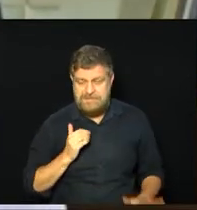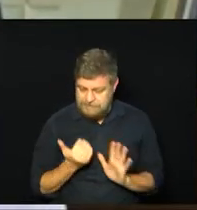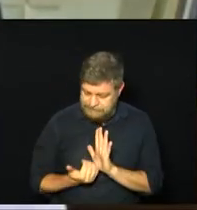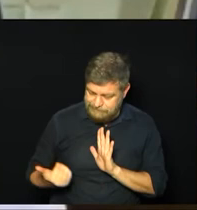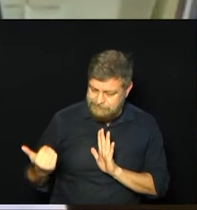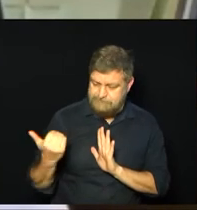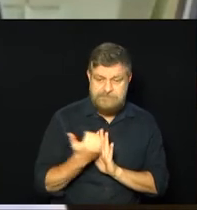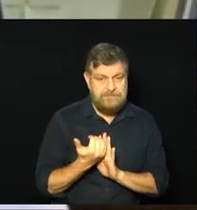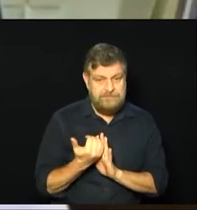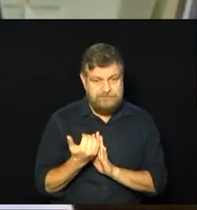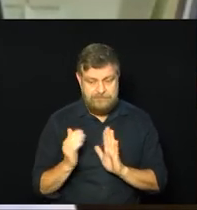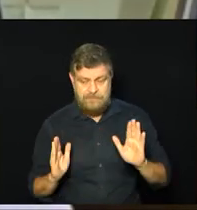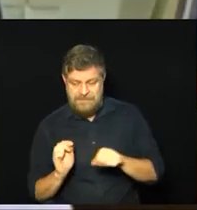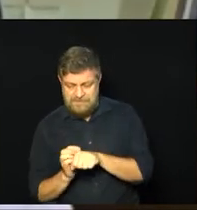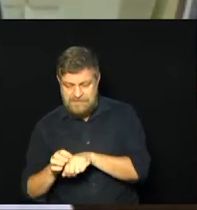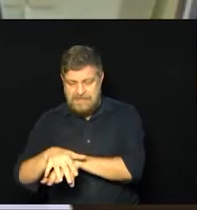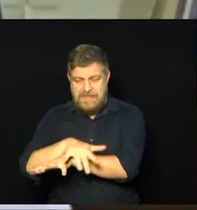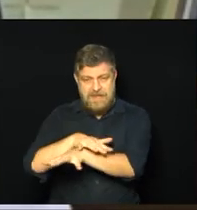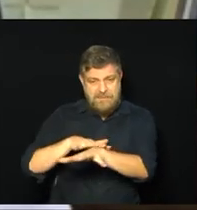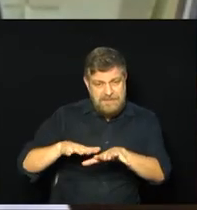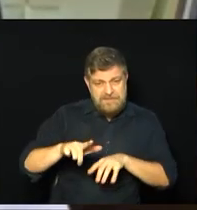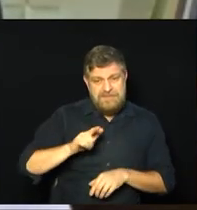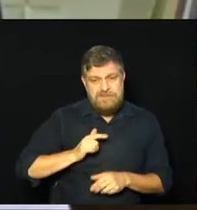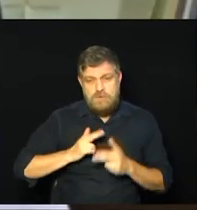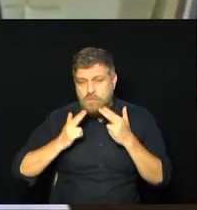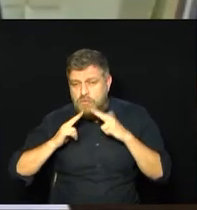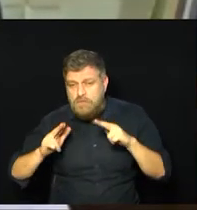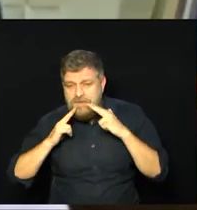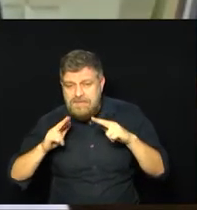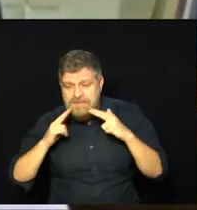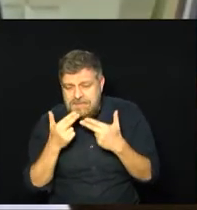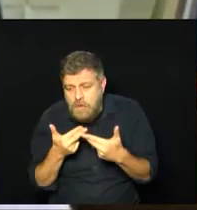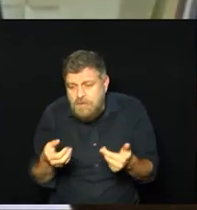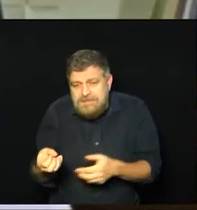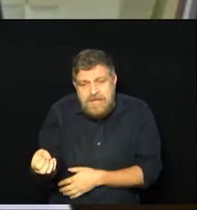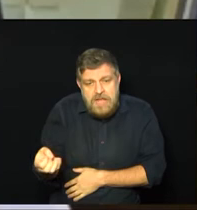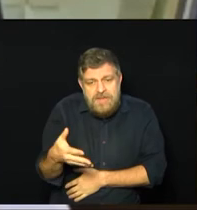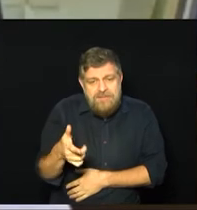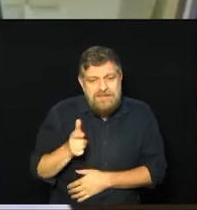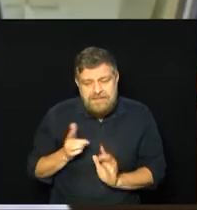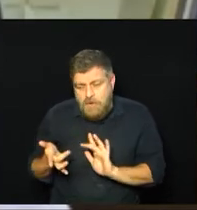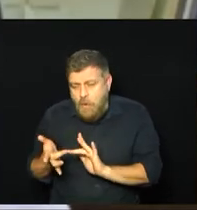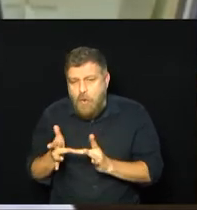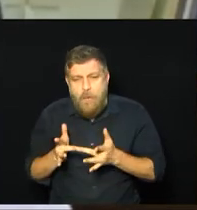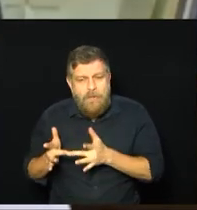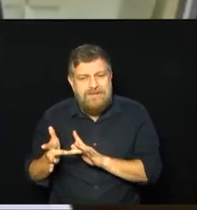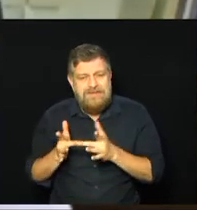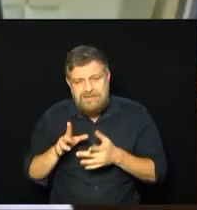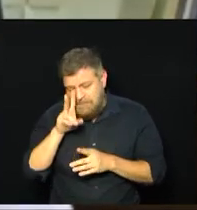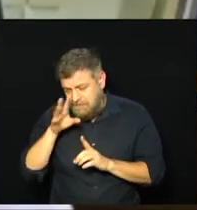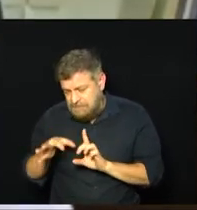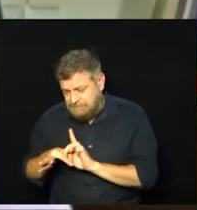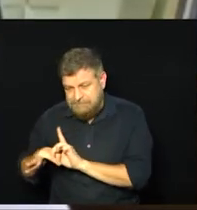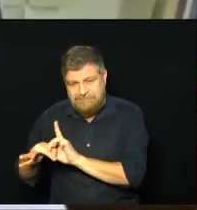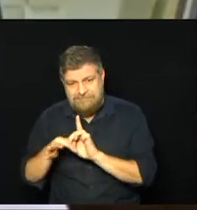aumentaram com a pandemia, né? Porque vieram muitas novidades, veio um convívio intenso, que escancarou